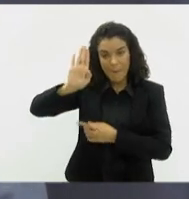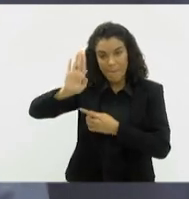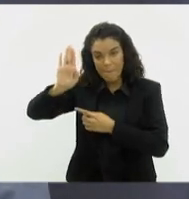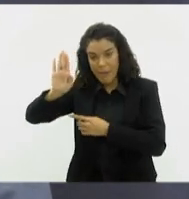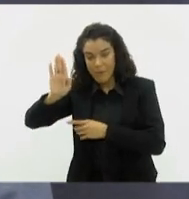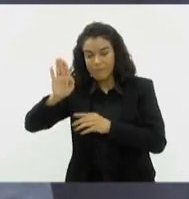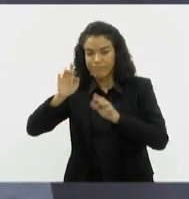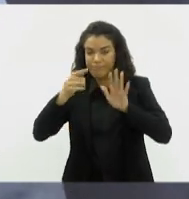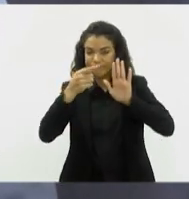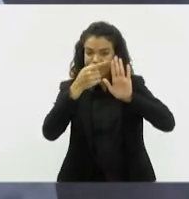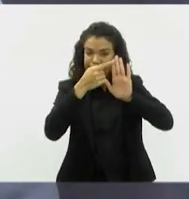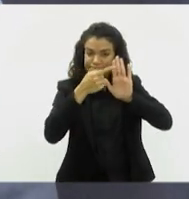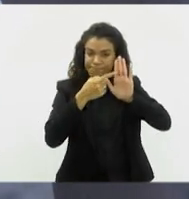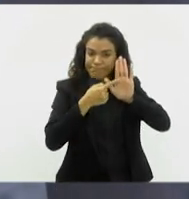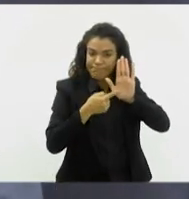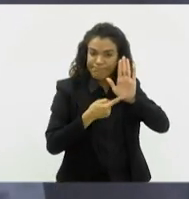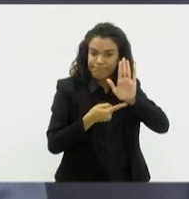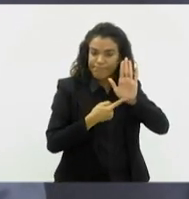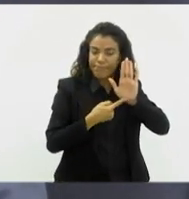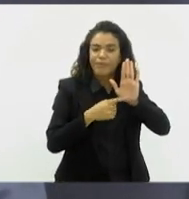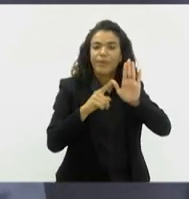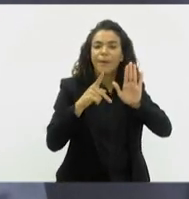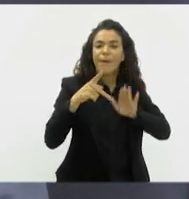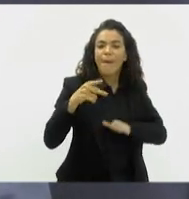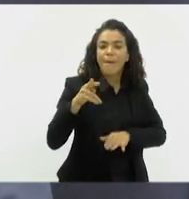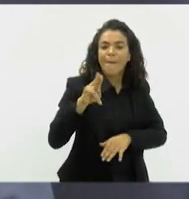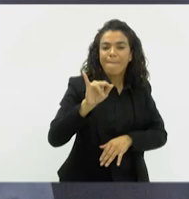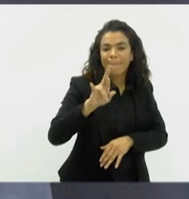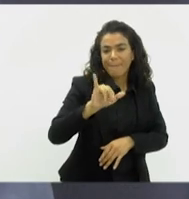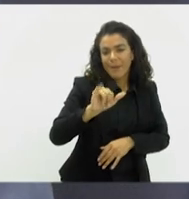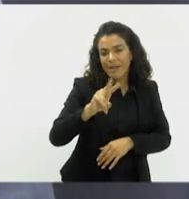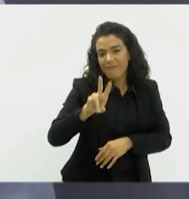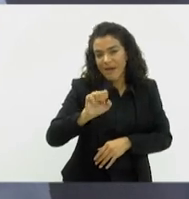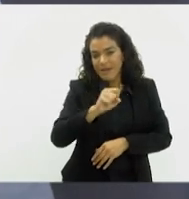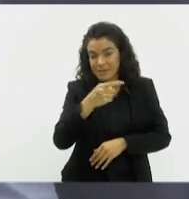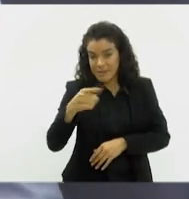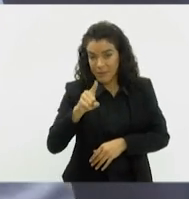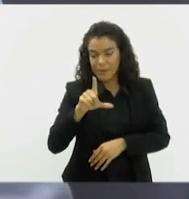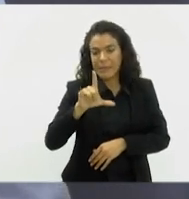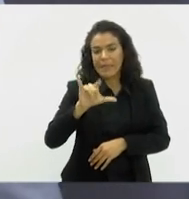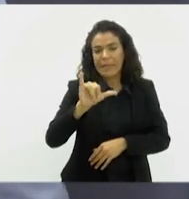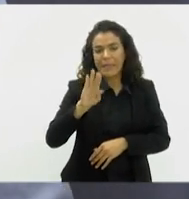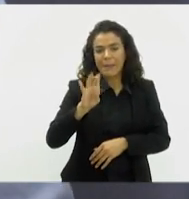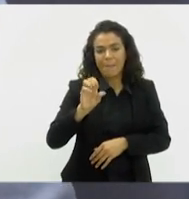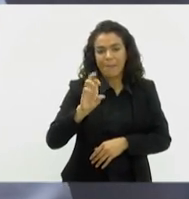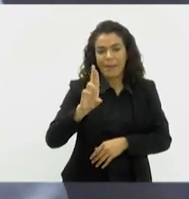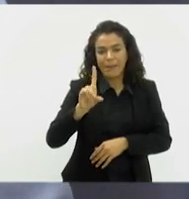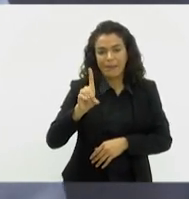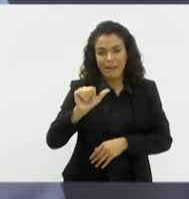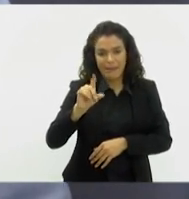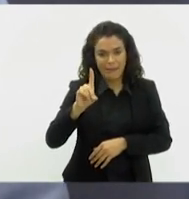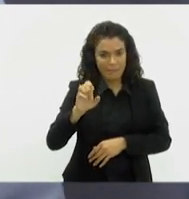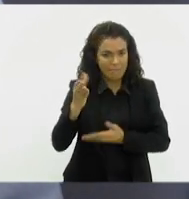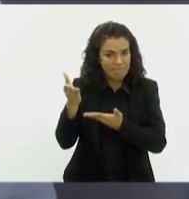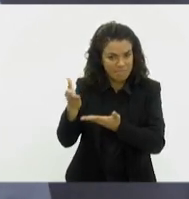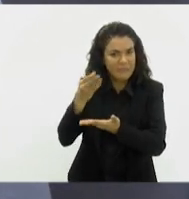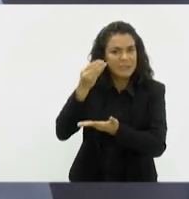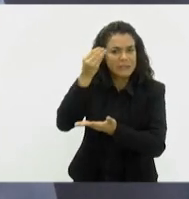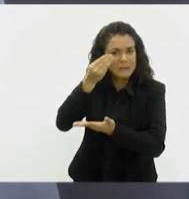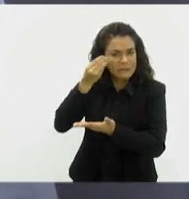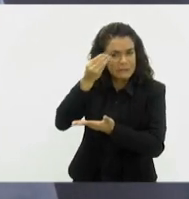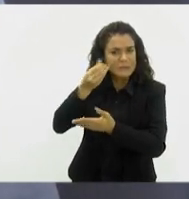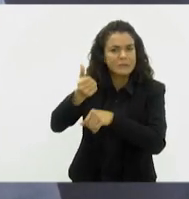pertinentes ao ambiente de privação de liberdade. Então, eu não vi, embora a senhora tenha uma vasta experiência